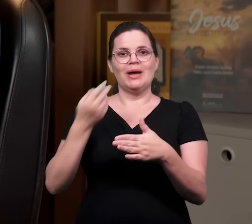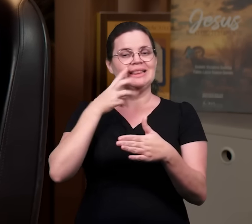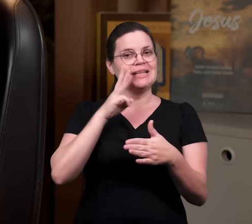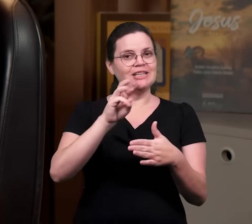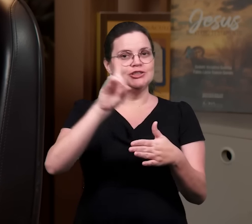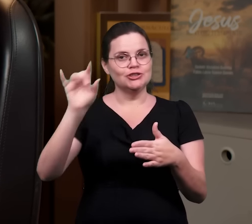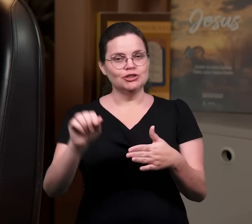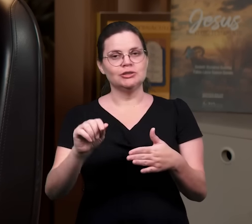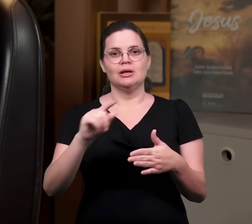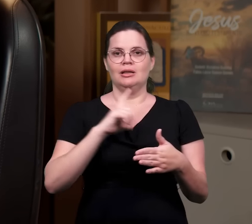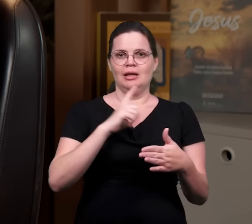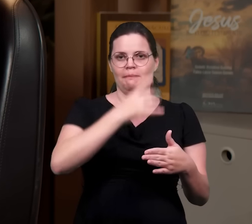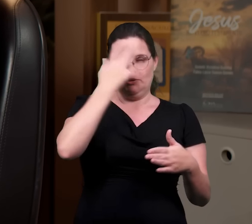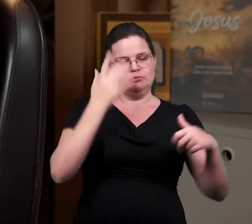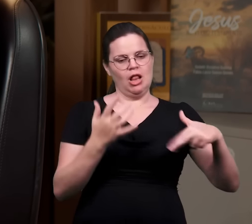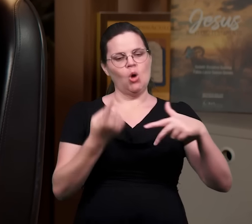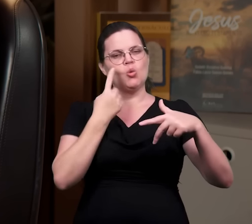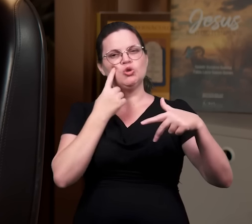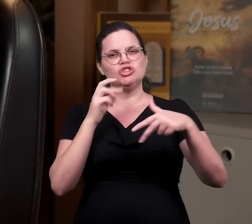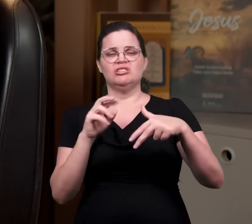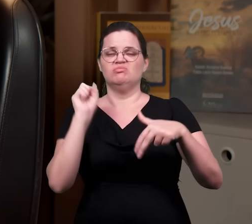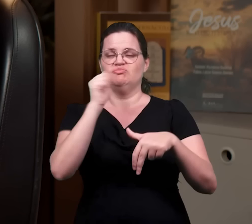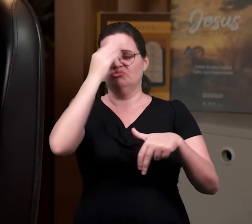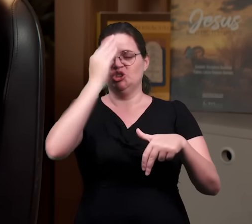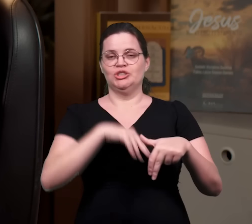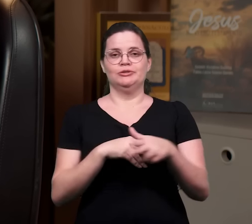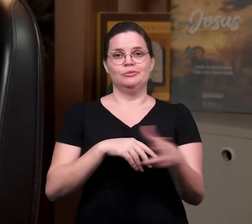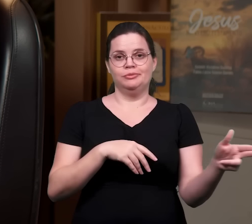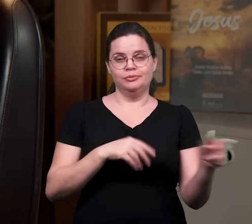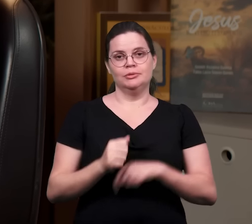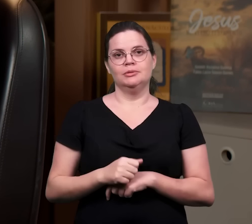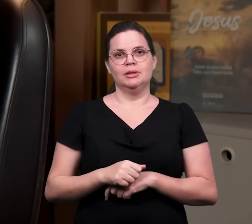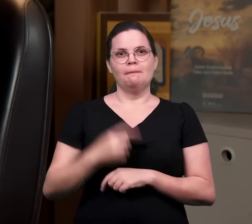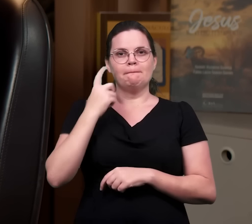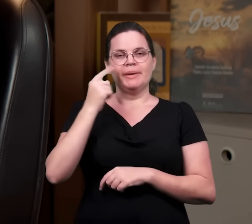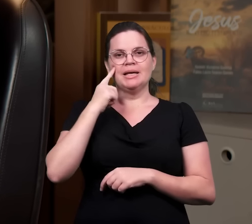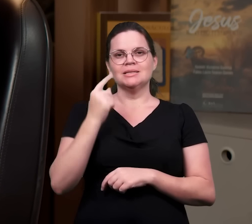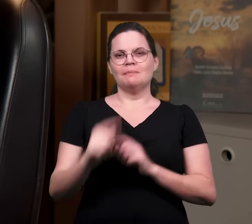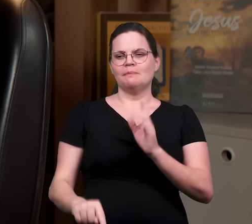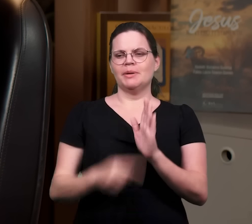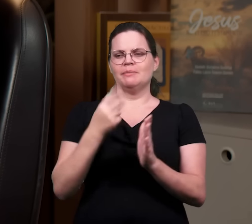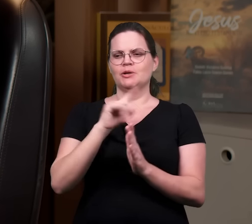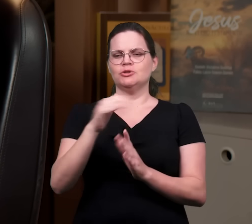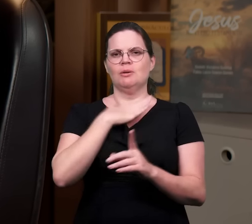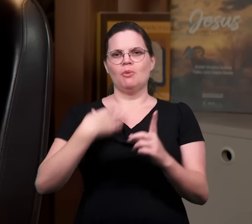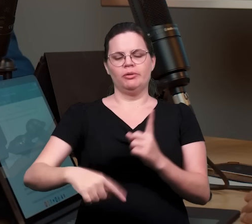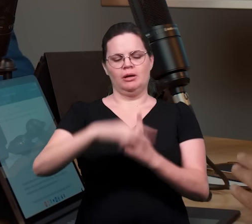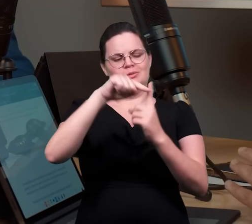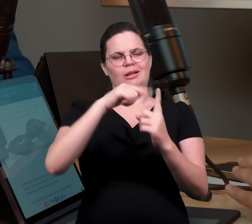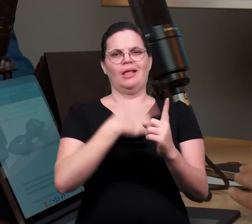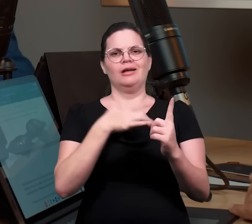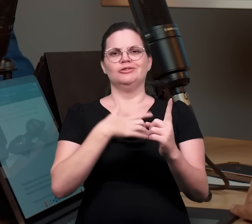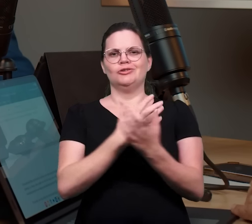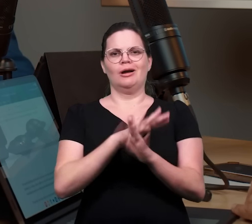Jesus, mas ela crê que Jesus ficou na cruz. É um Jesus que parou na cruz e ali acabou o propósito de Deus. Não, é o